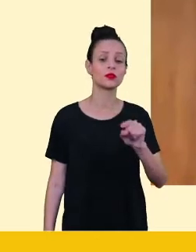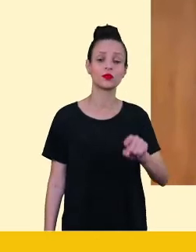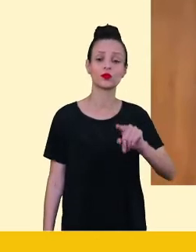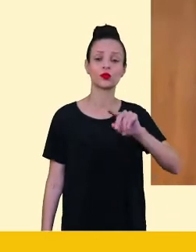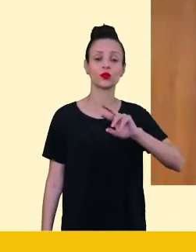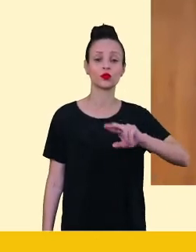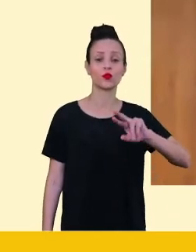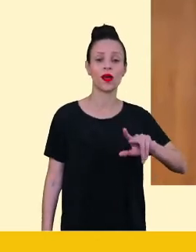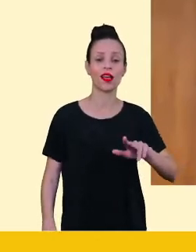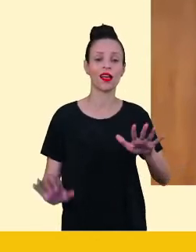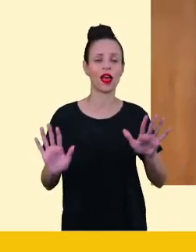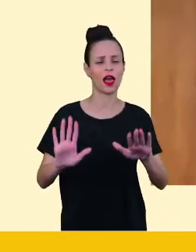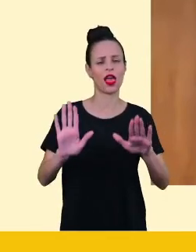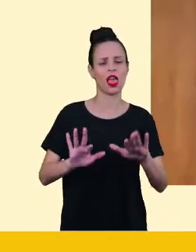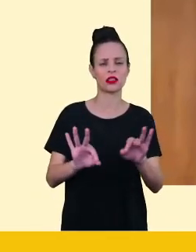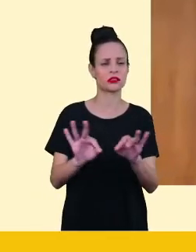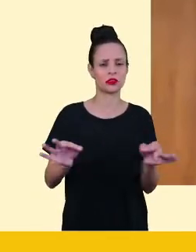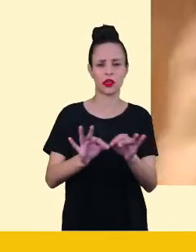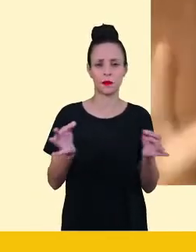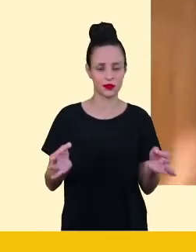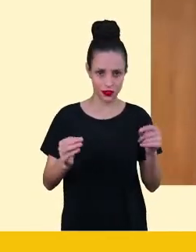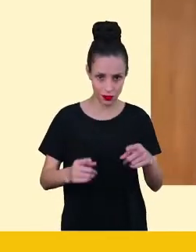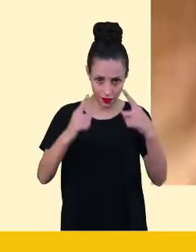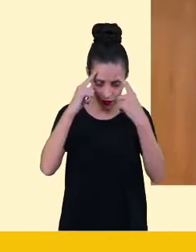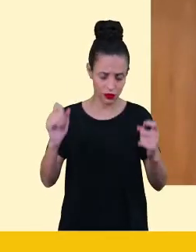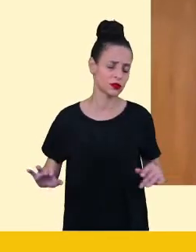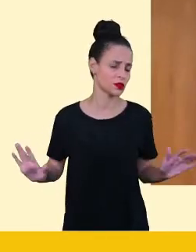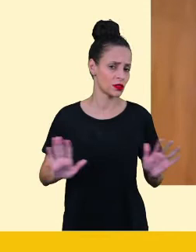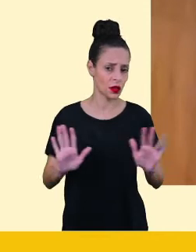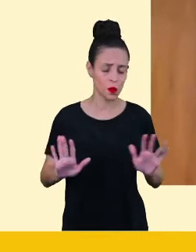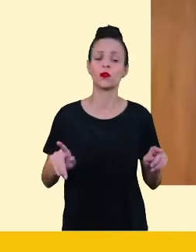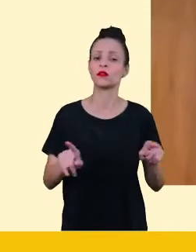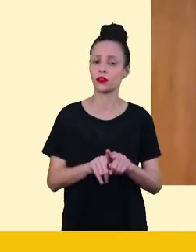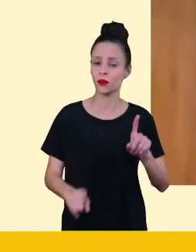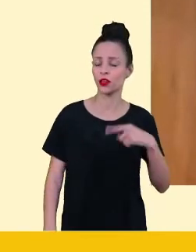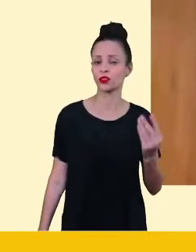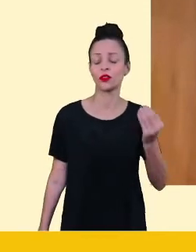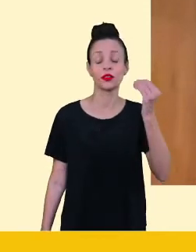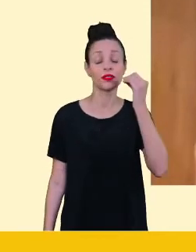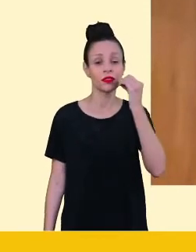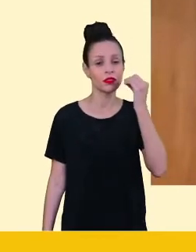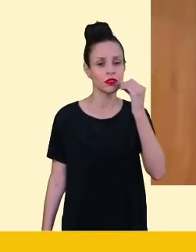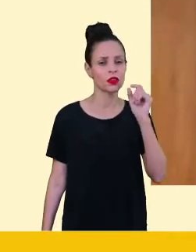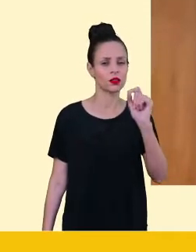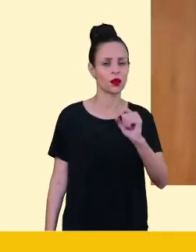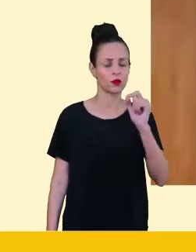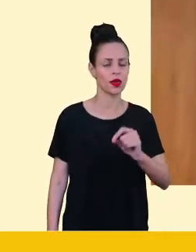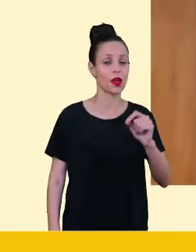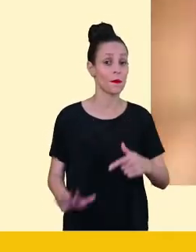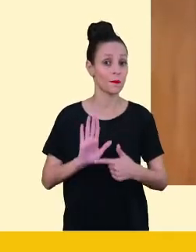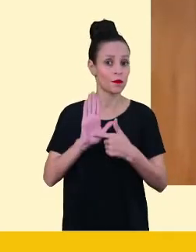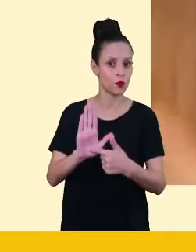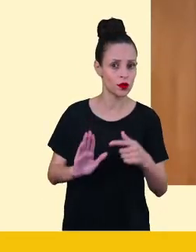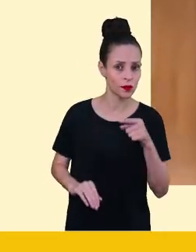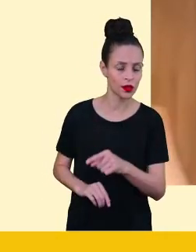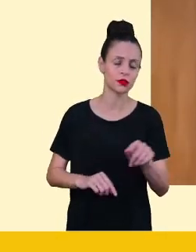isso não relativiza a violência e a barbárie que foi a Green, né? A gente até tenta fazer um pouco